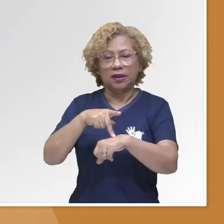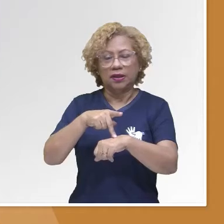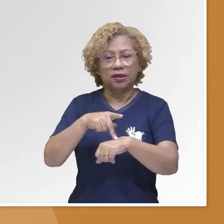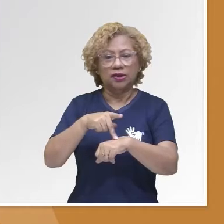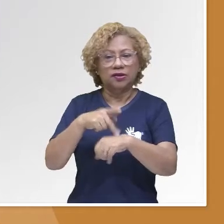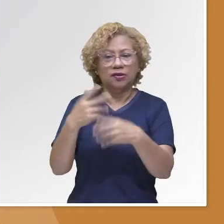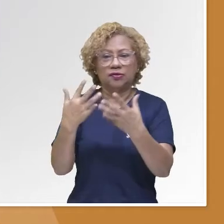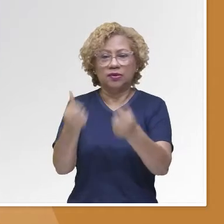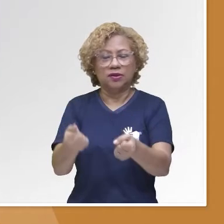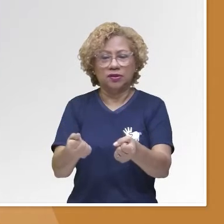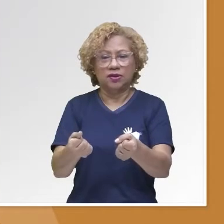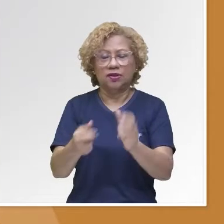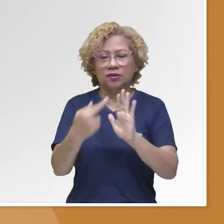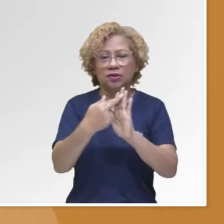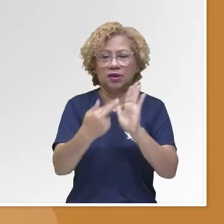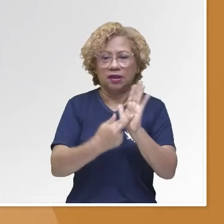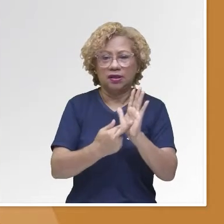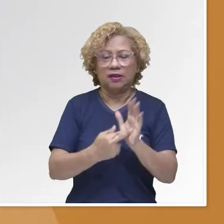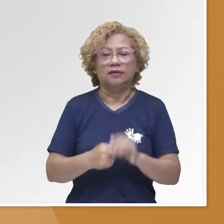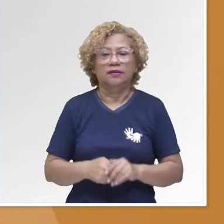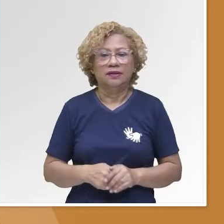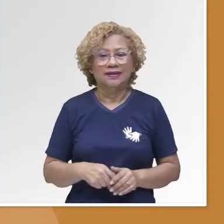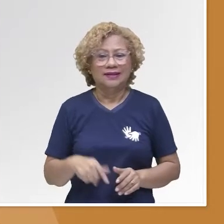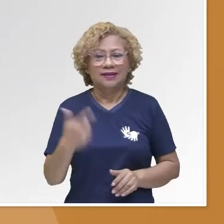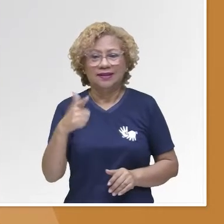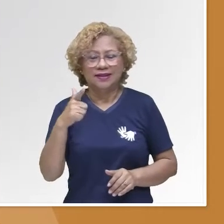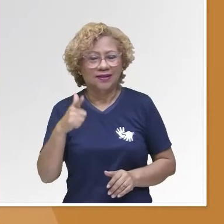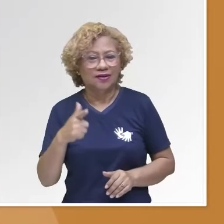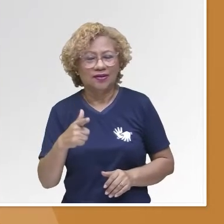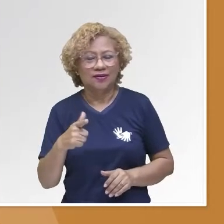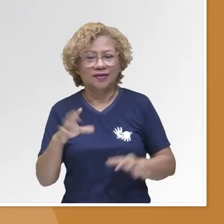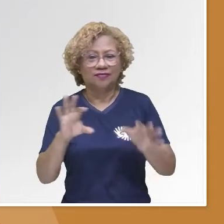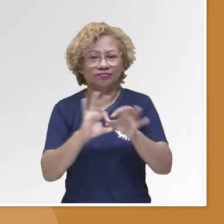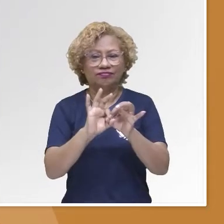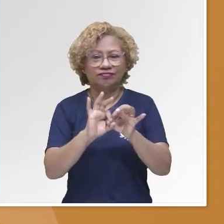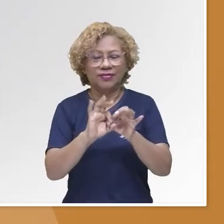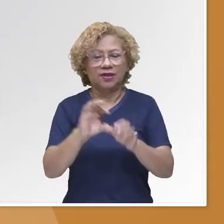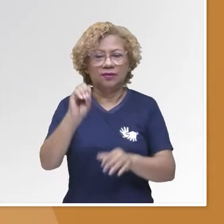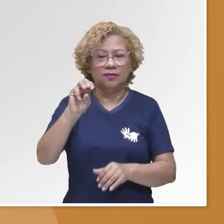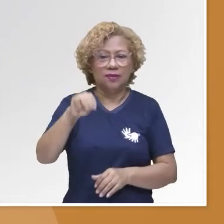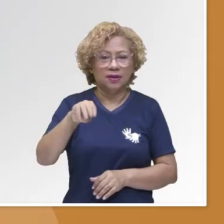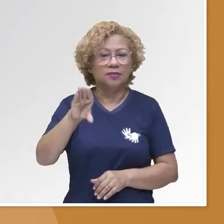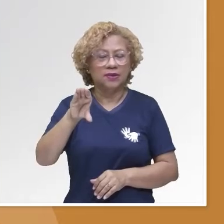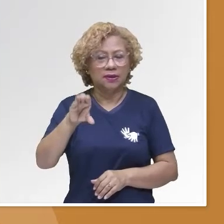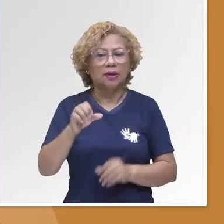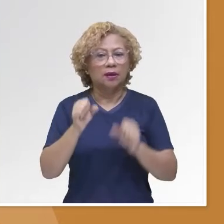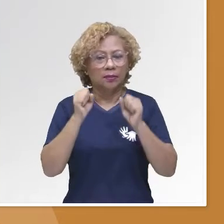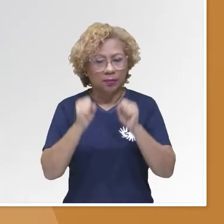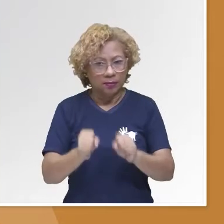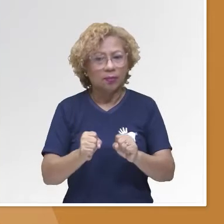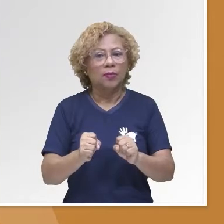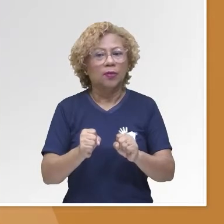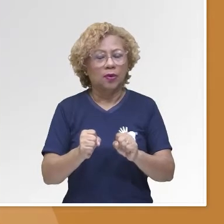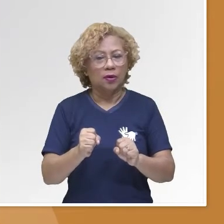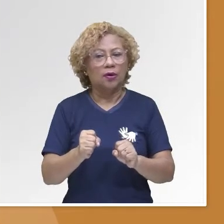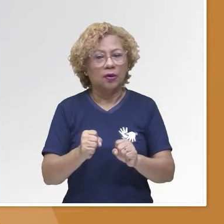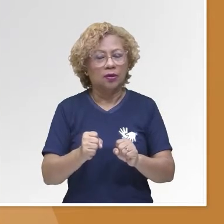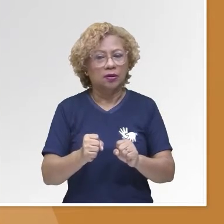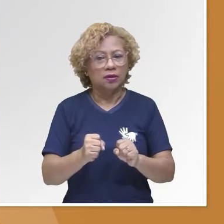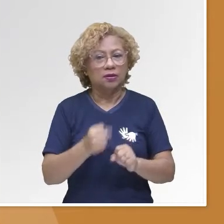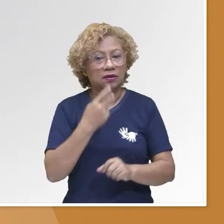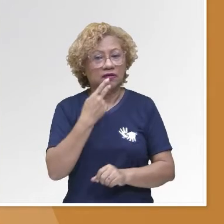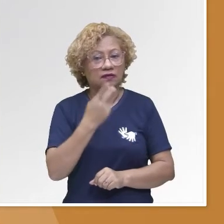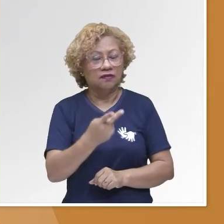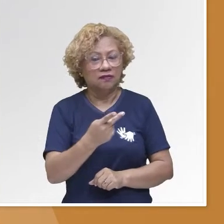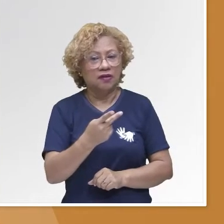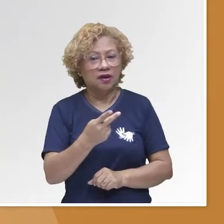organização. Caso não haja acordo, a OMC pode autorizar a imposição de sanções econômicas, como a